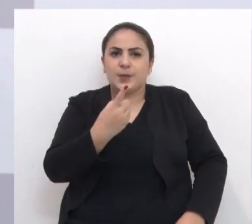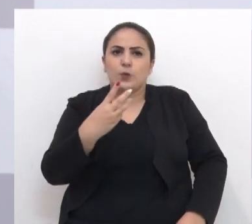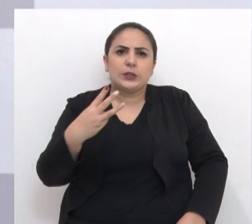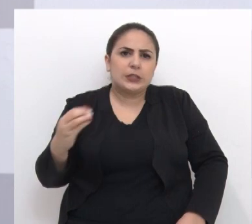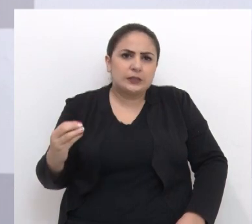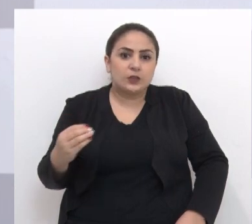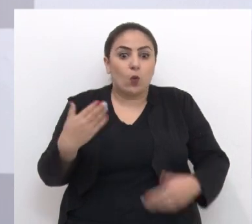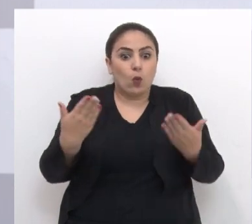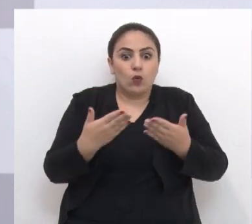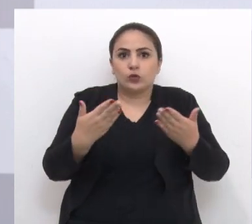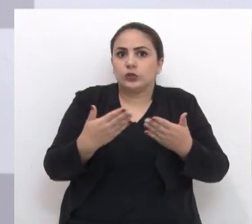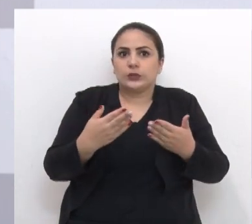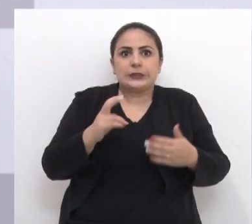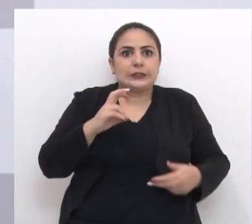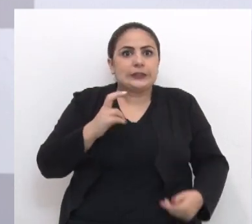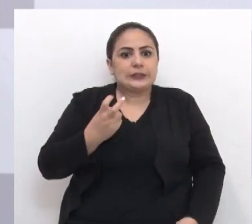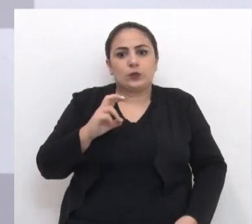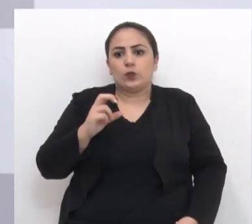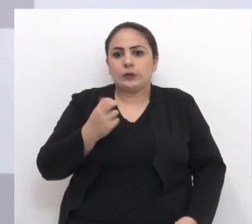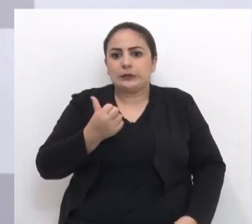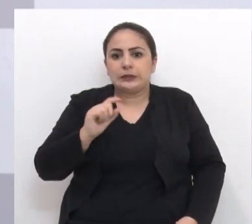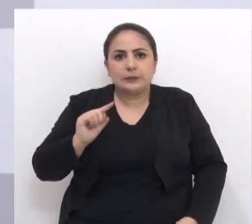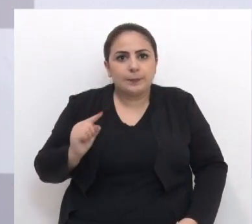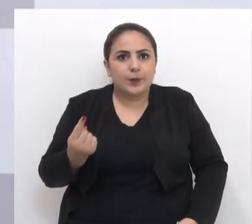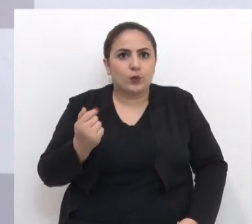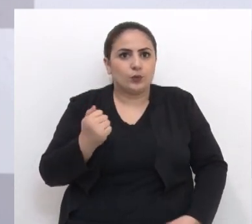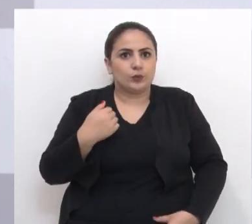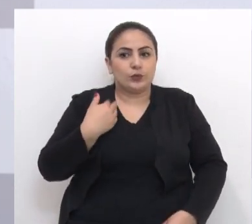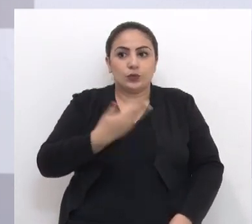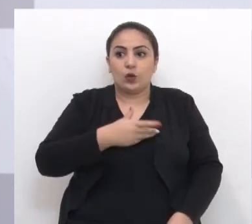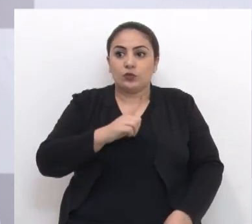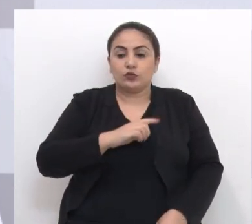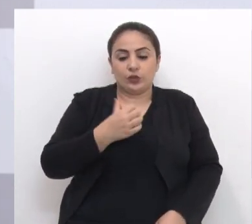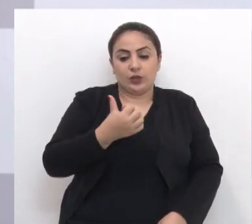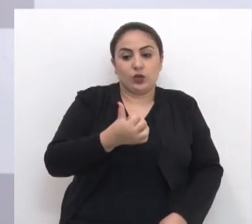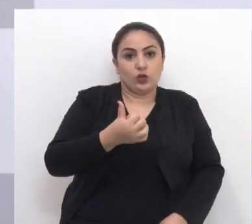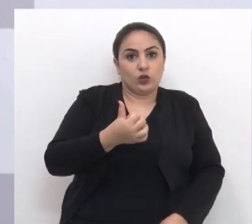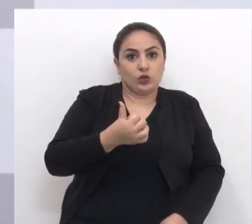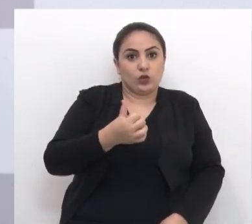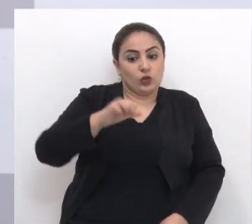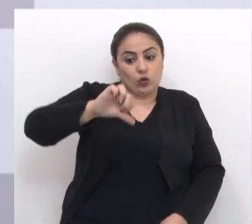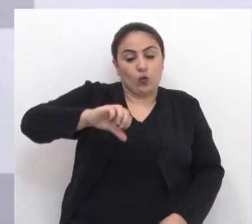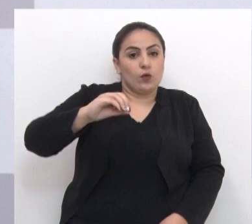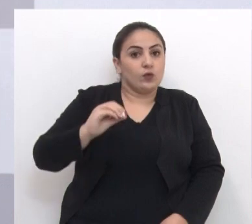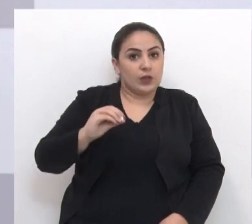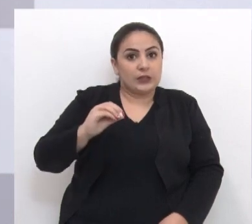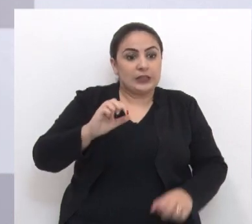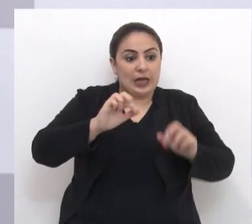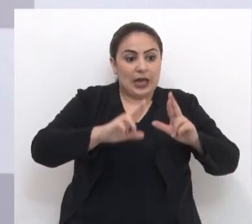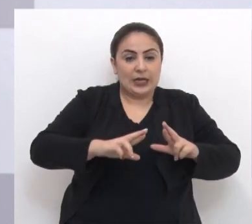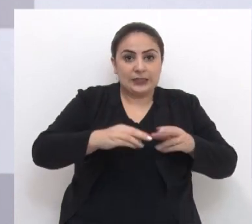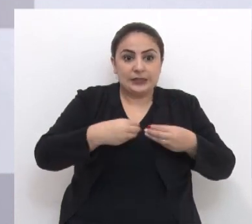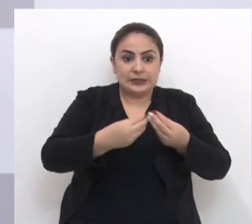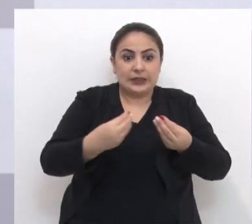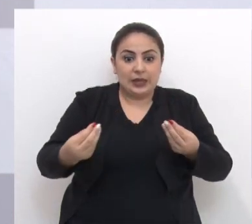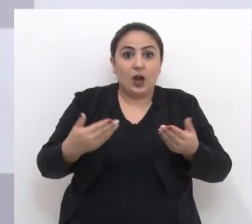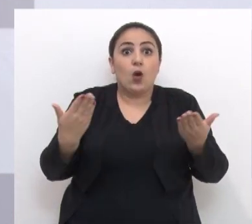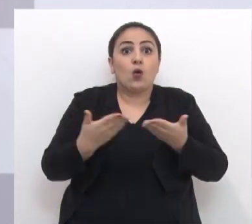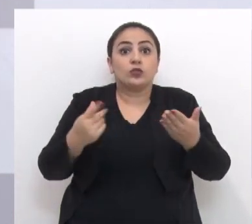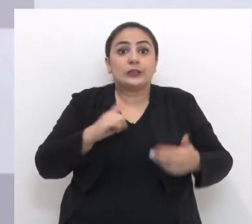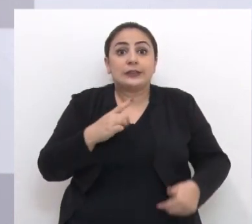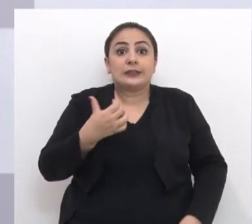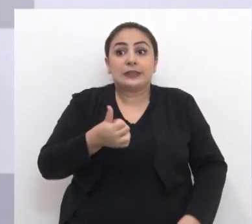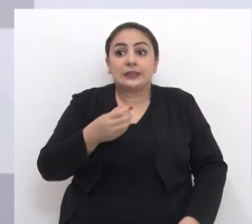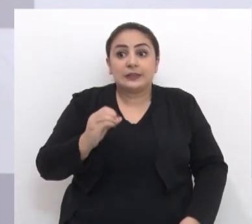não baixa de 5, 6 mil. Querem mais? Nós tínhamos 90 a 100 distritos de entrega. Hoje nós